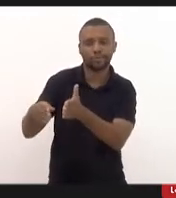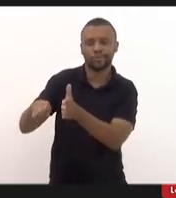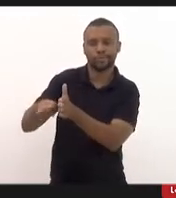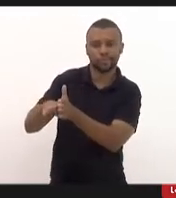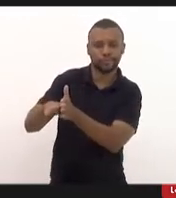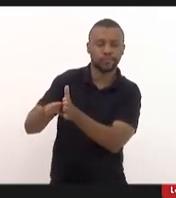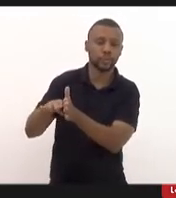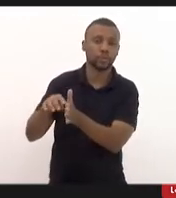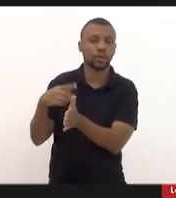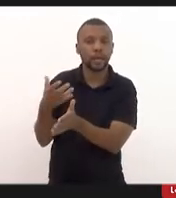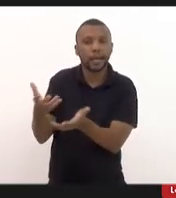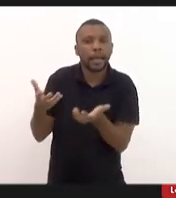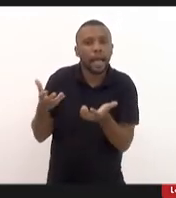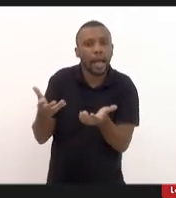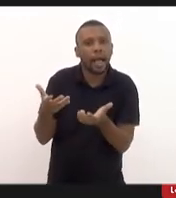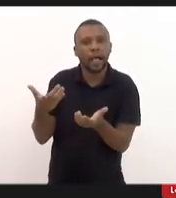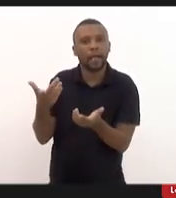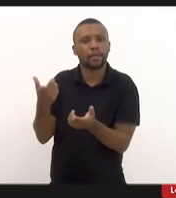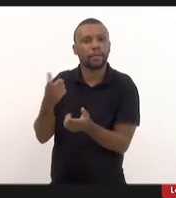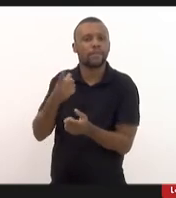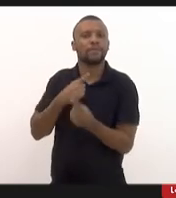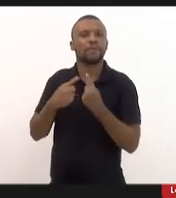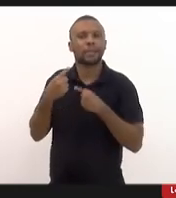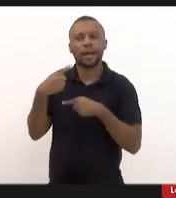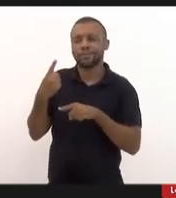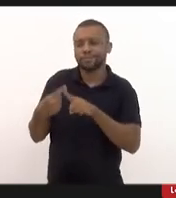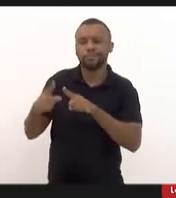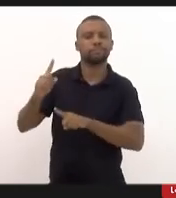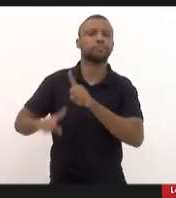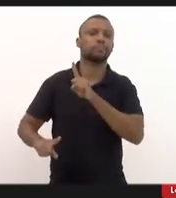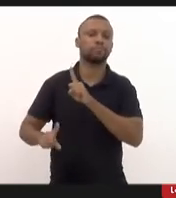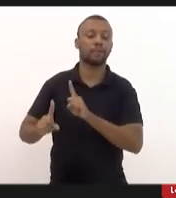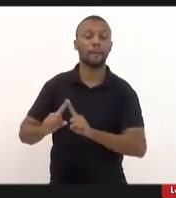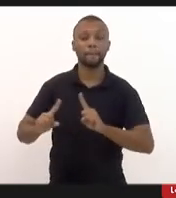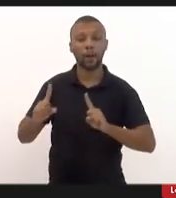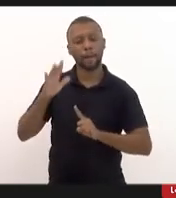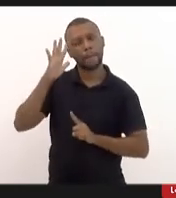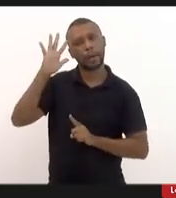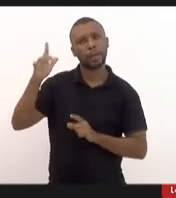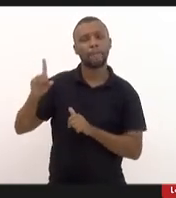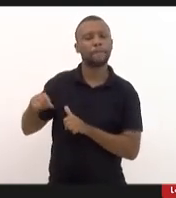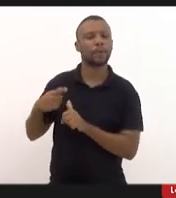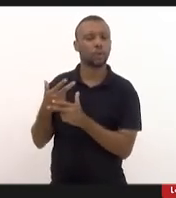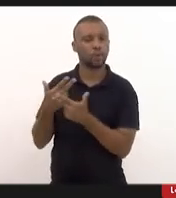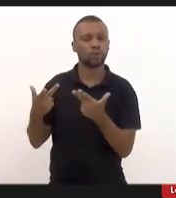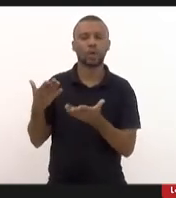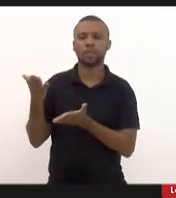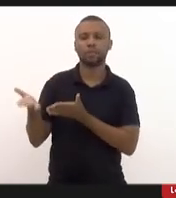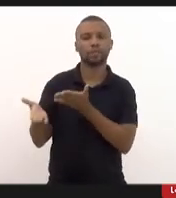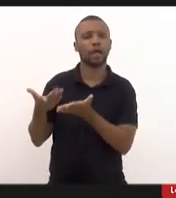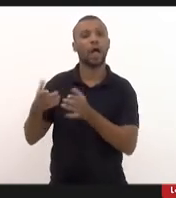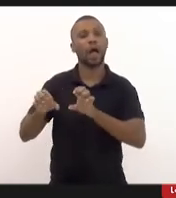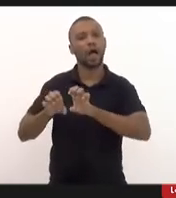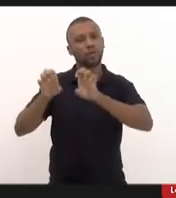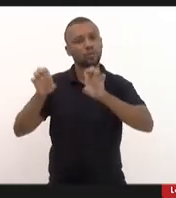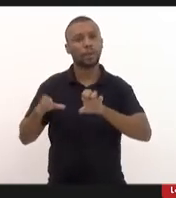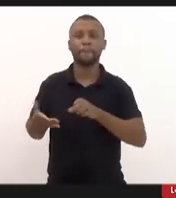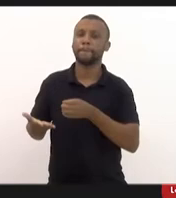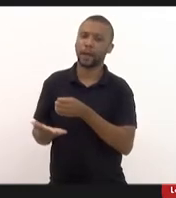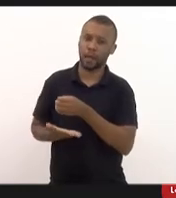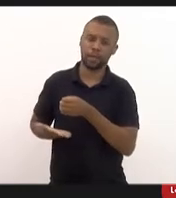muito que isso dê certo. E eu penso que a primeira coisa a gente tratar seria realmente a infraestrutura,